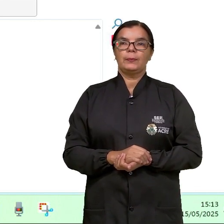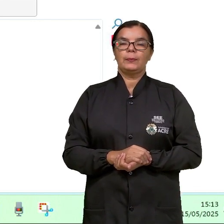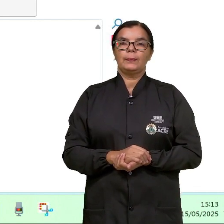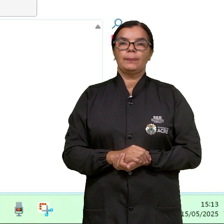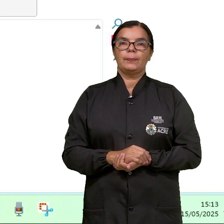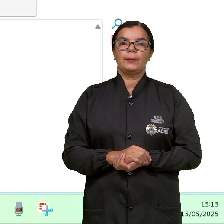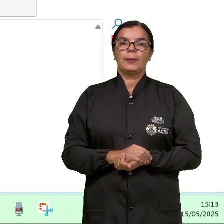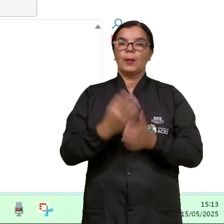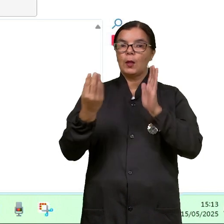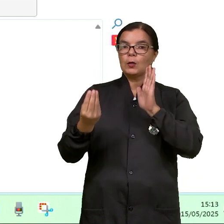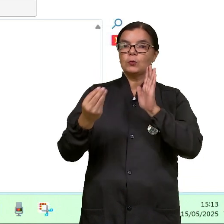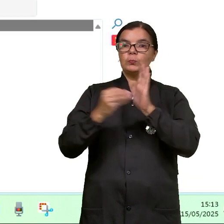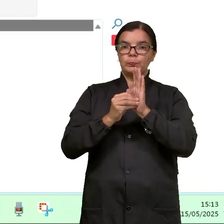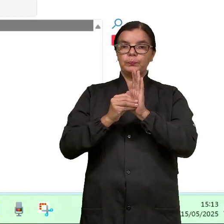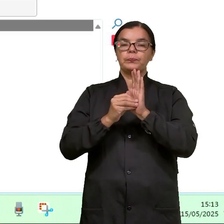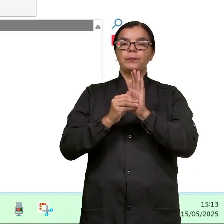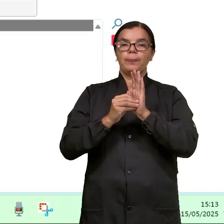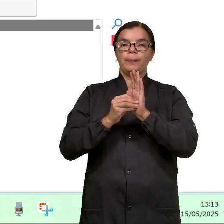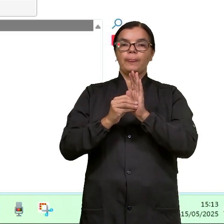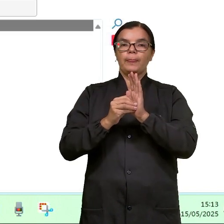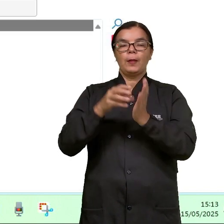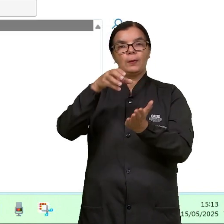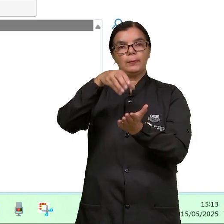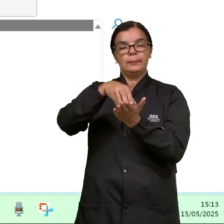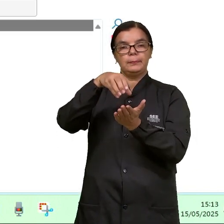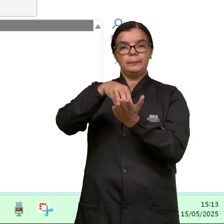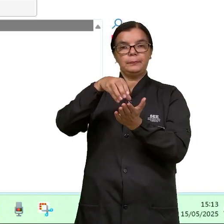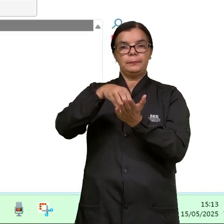Então, vou colocar aqui, ó, esse gabinete.